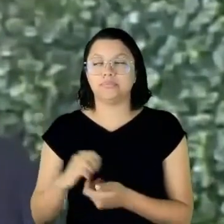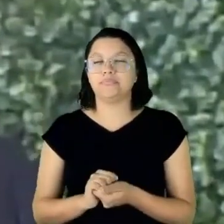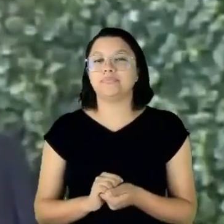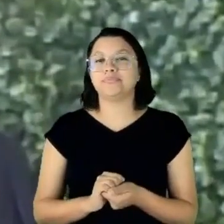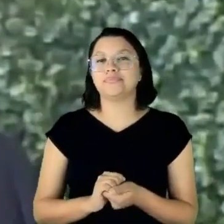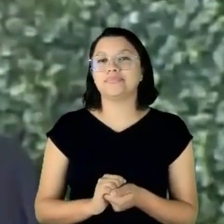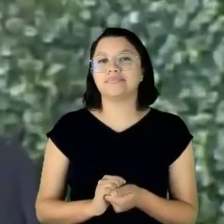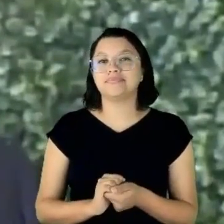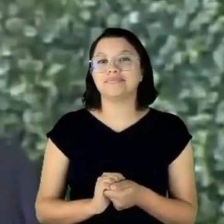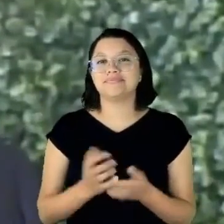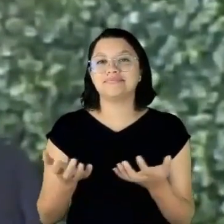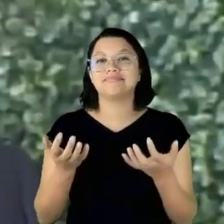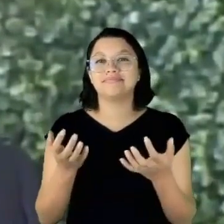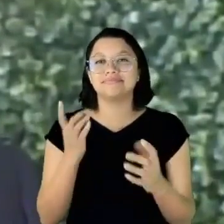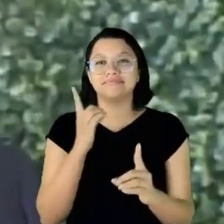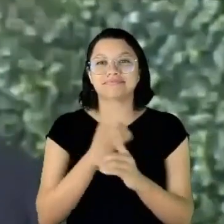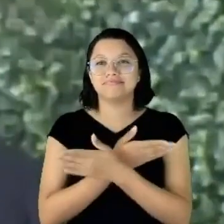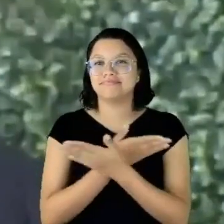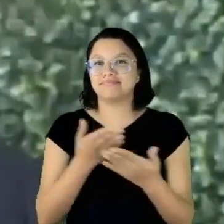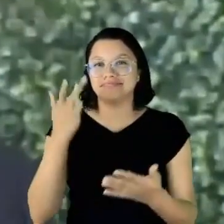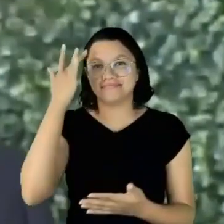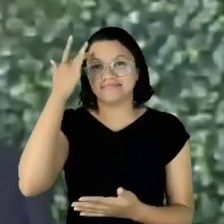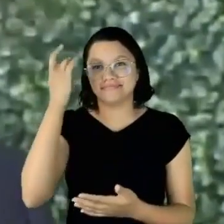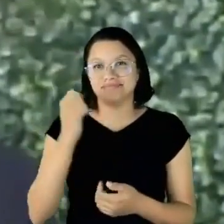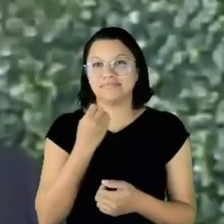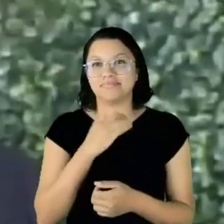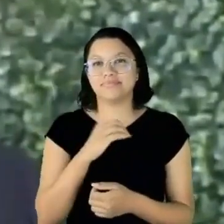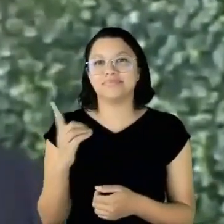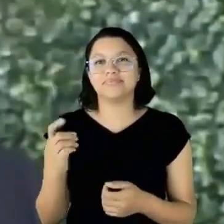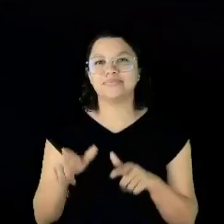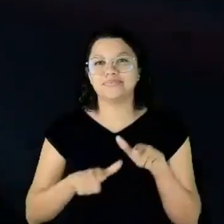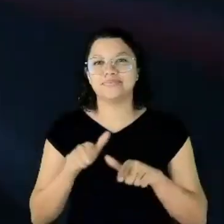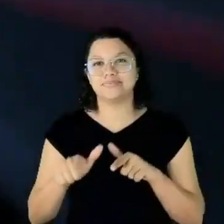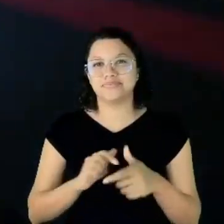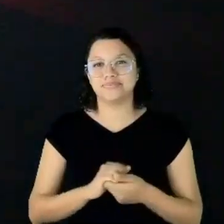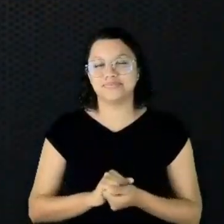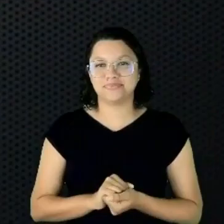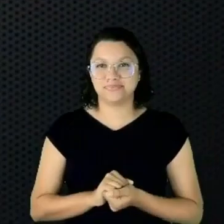amanhã e desejo um excelente dia de trabalho a todos muito obrigado aí